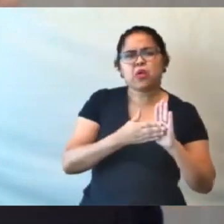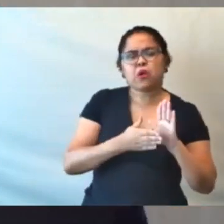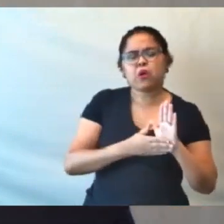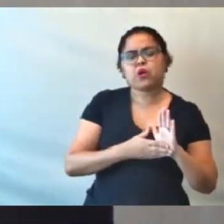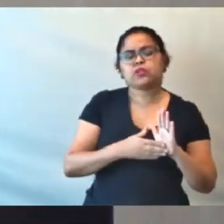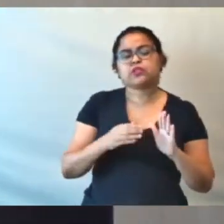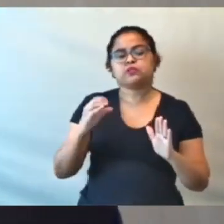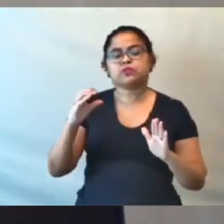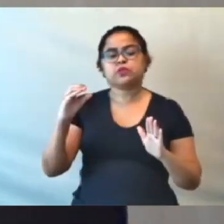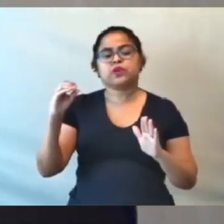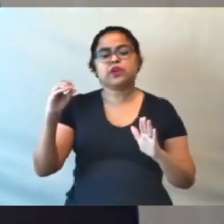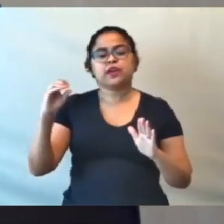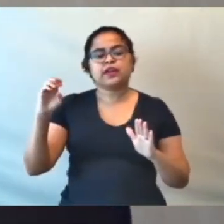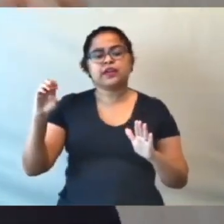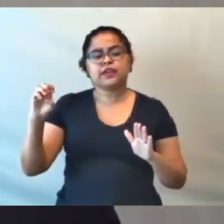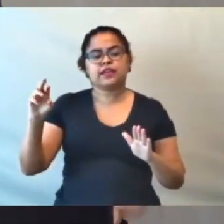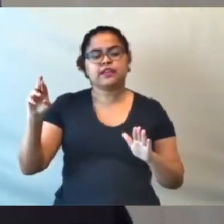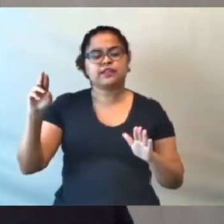foi